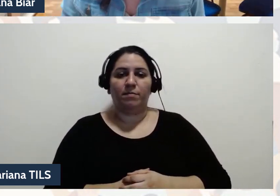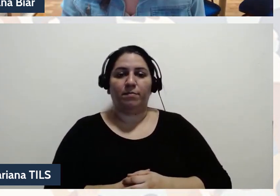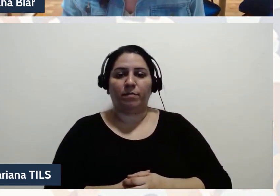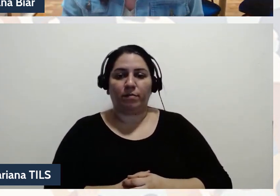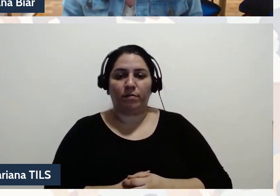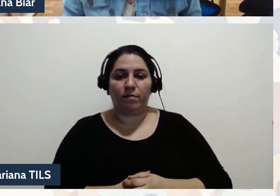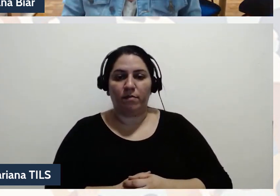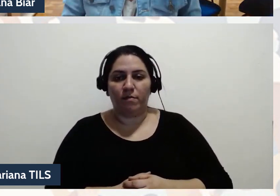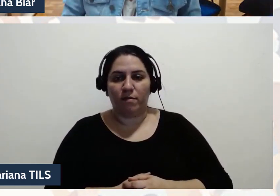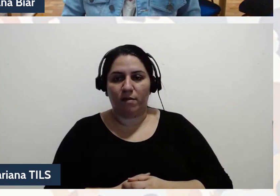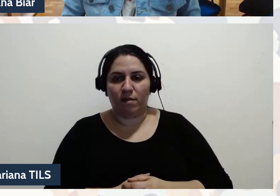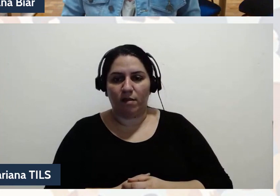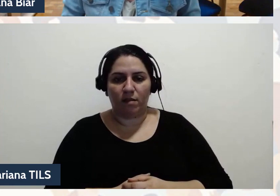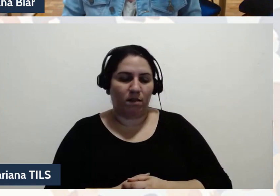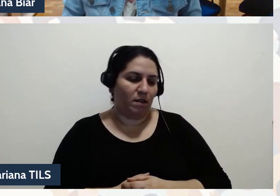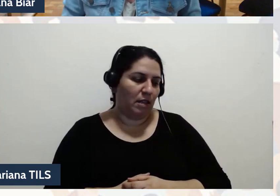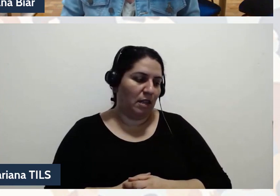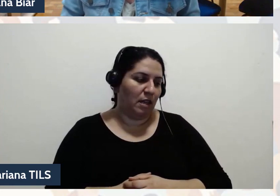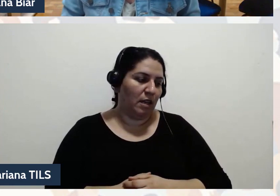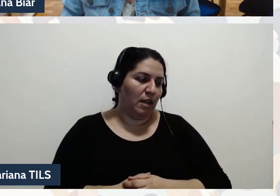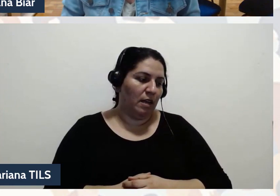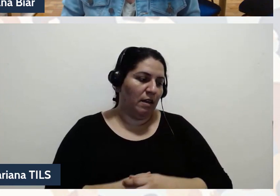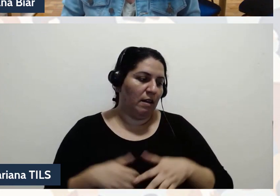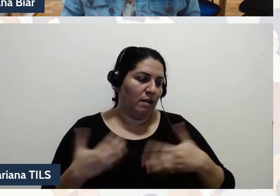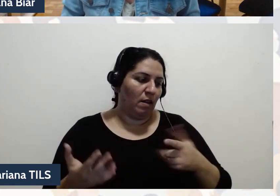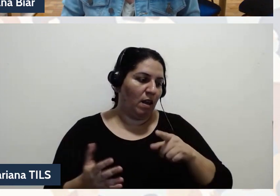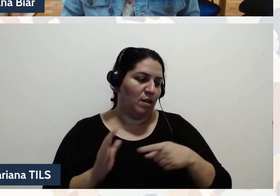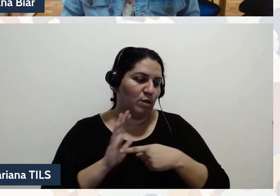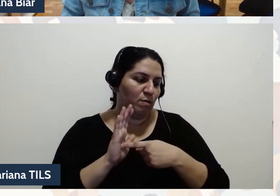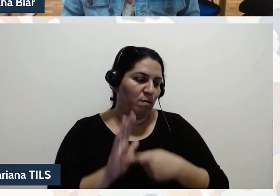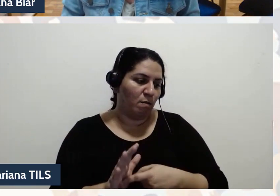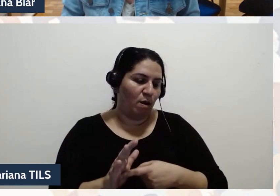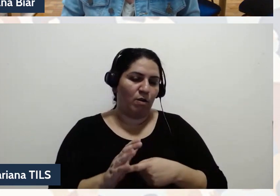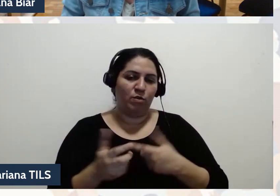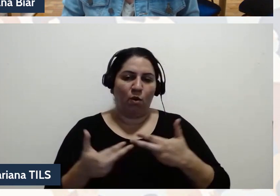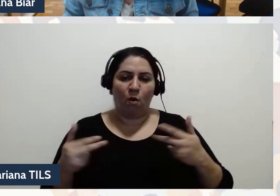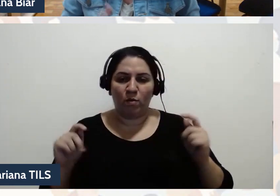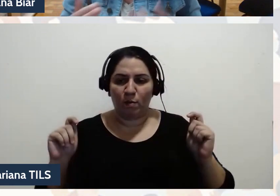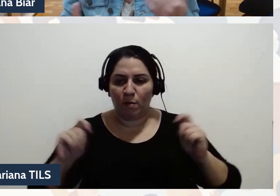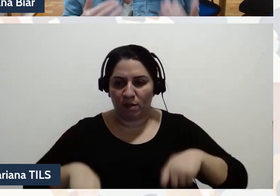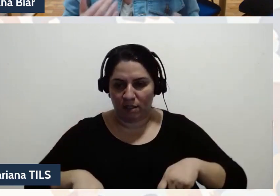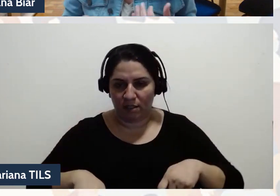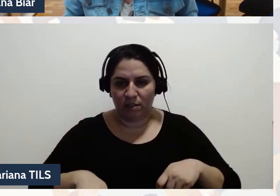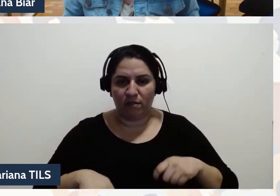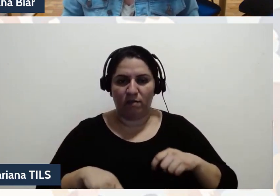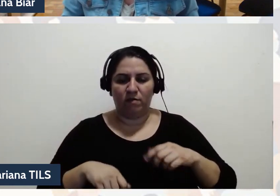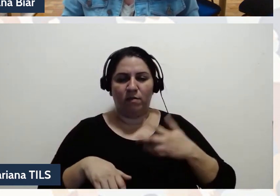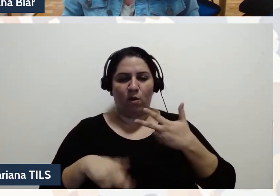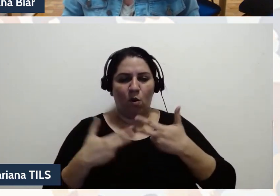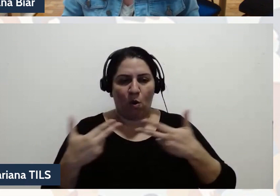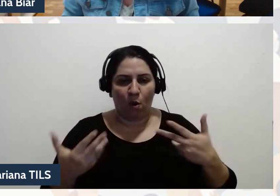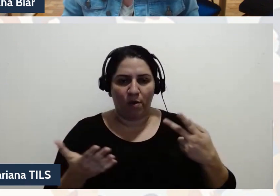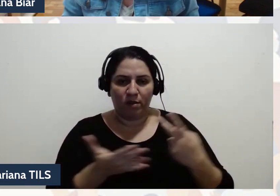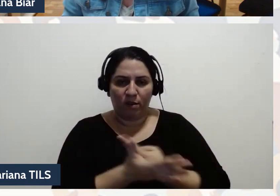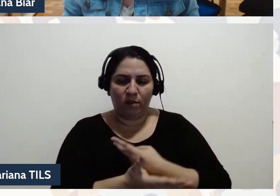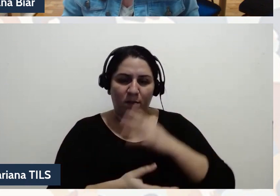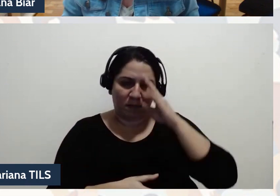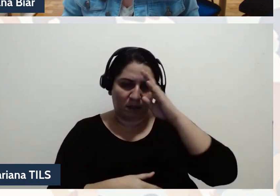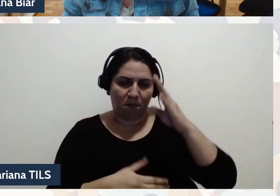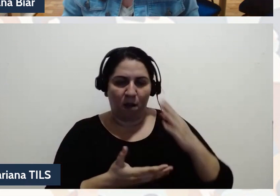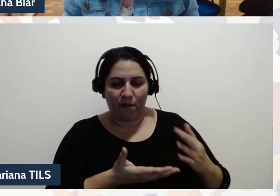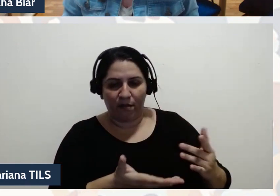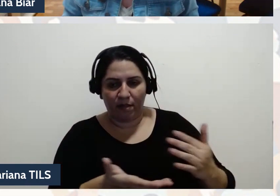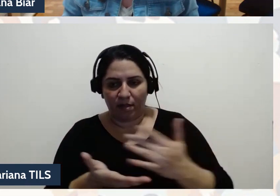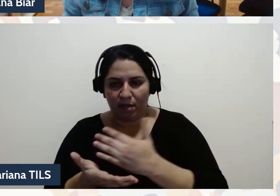Em relação às possibilidades de exploração dos dados a partir